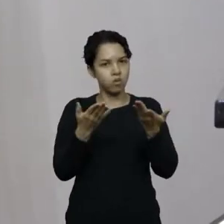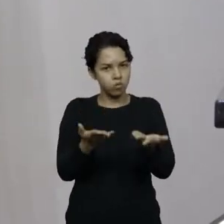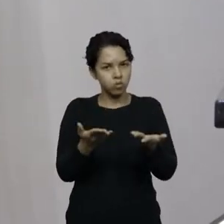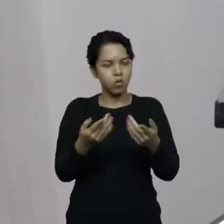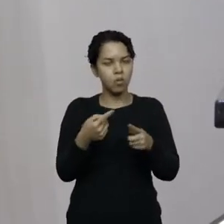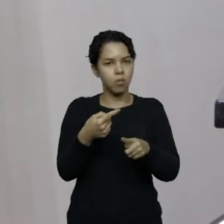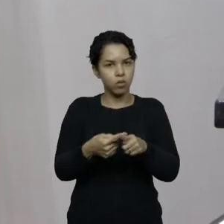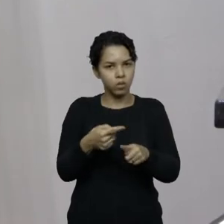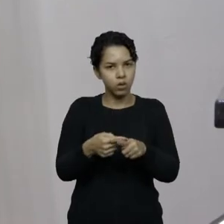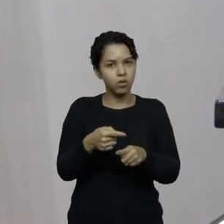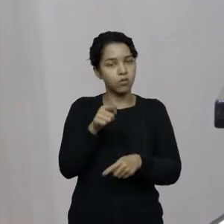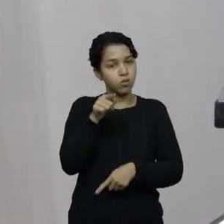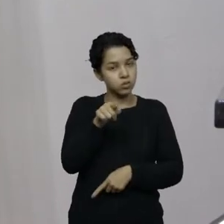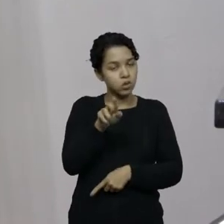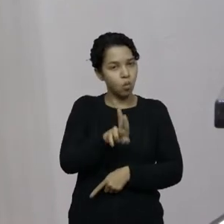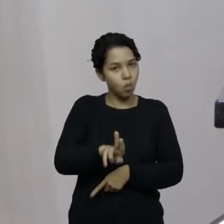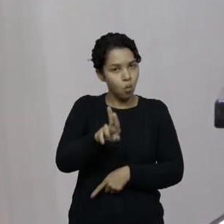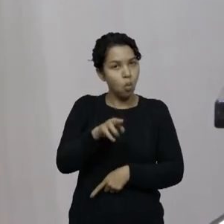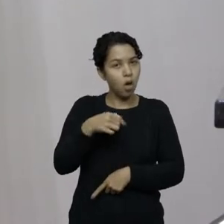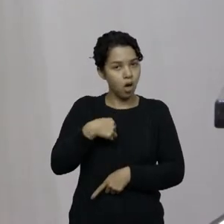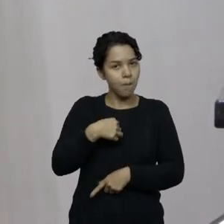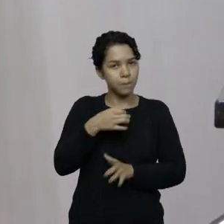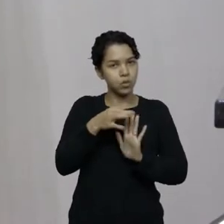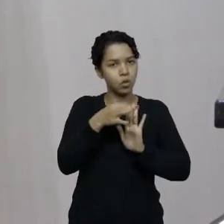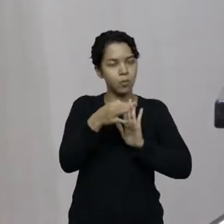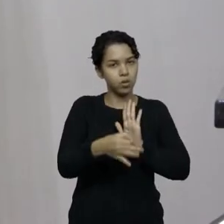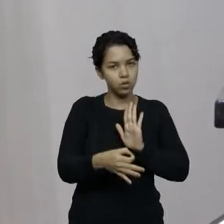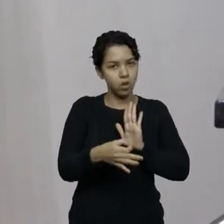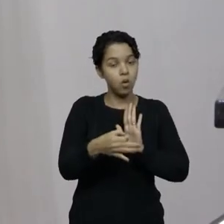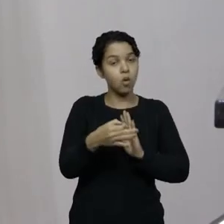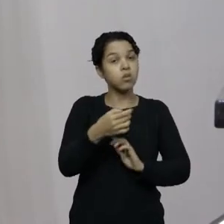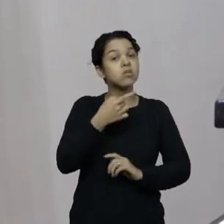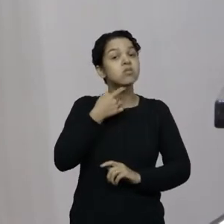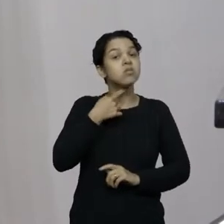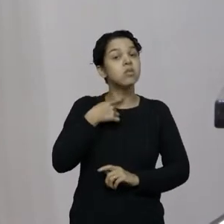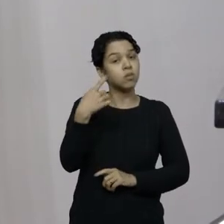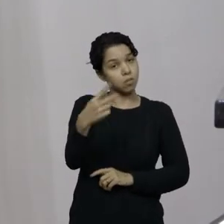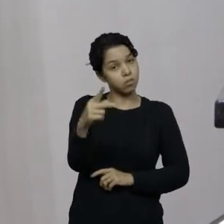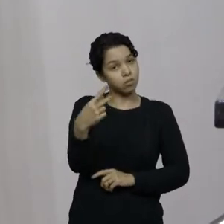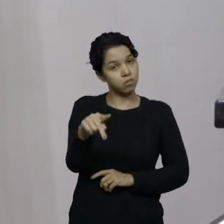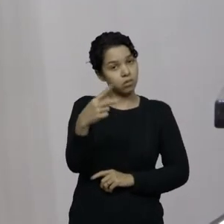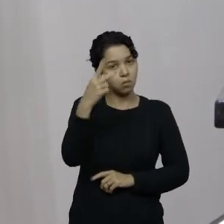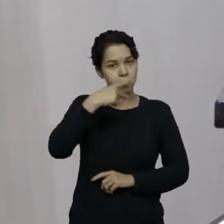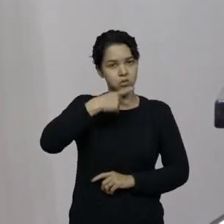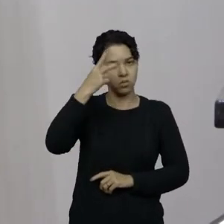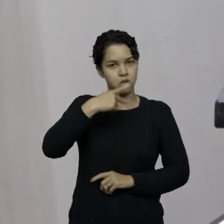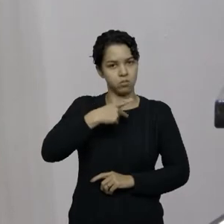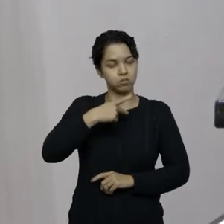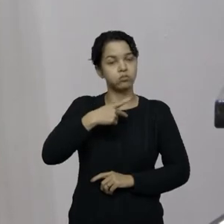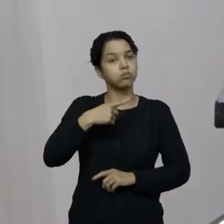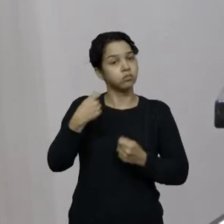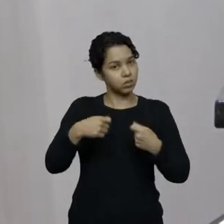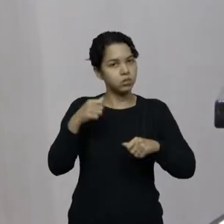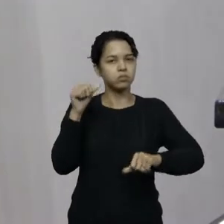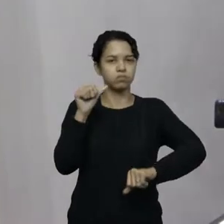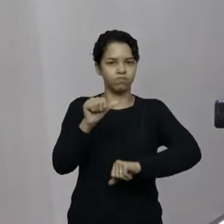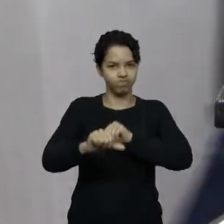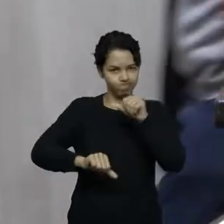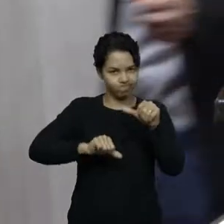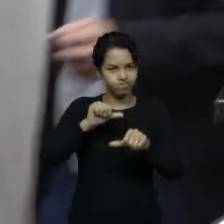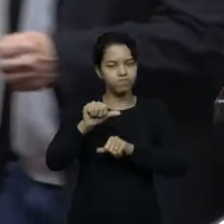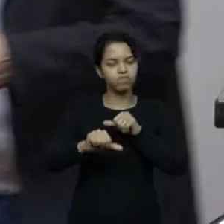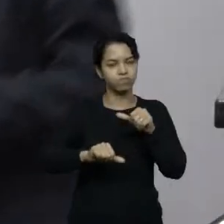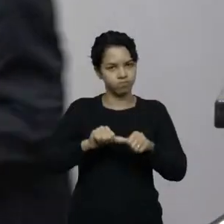opinião o rendimento conforme a sua vontade e isso precisa mudar isso precisa mudar